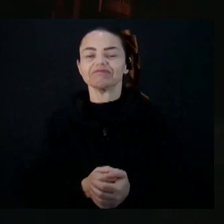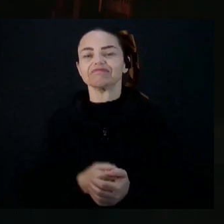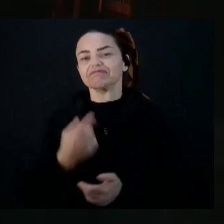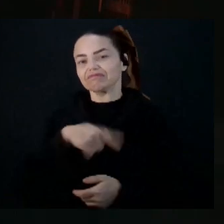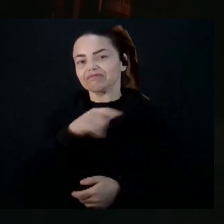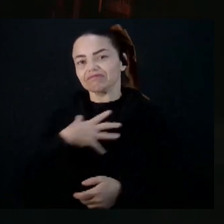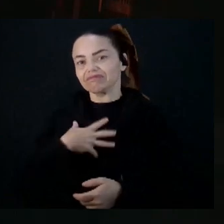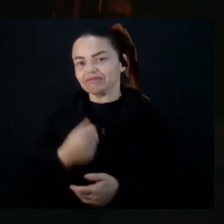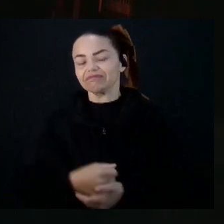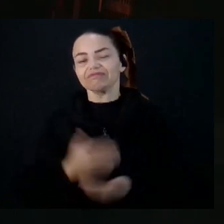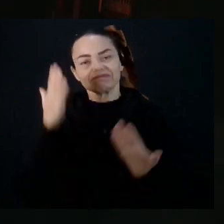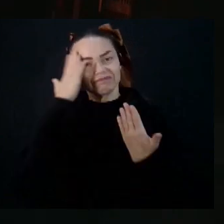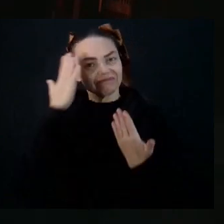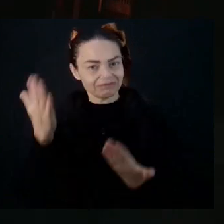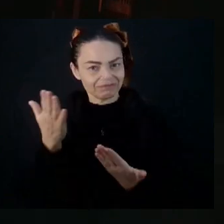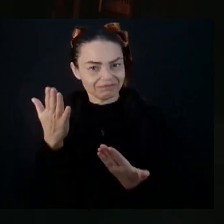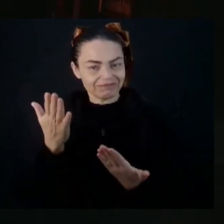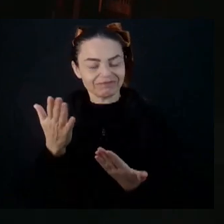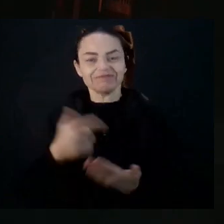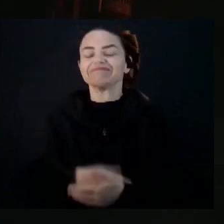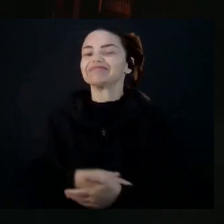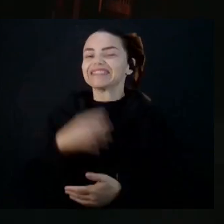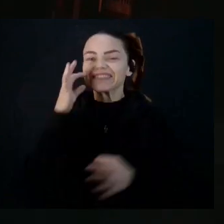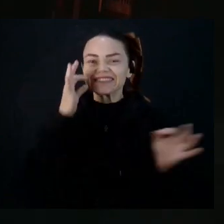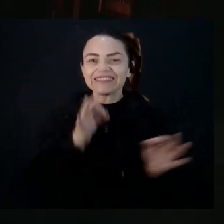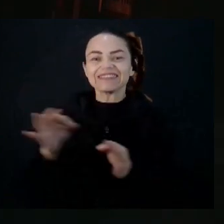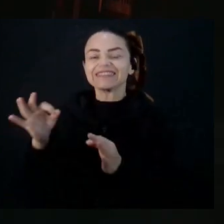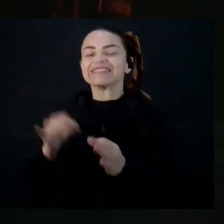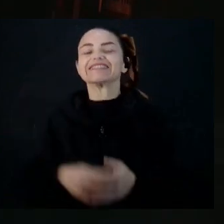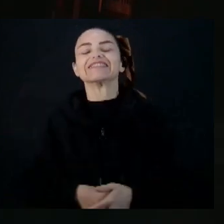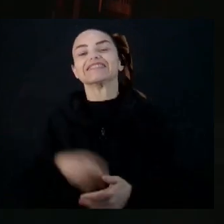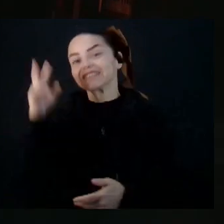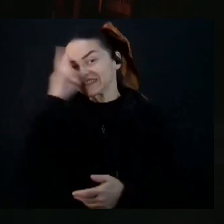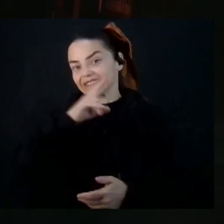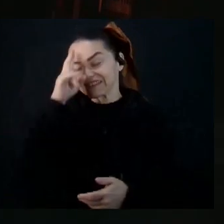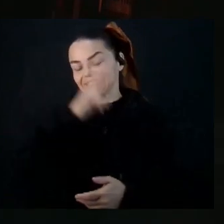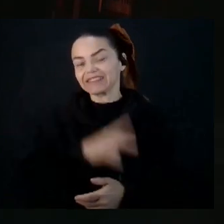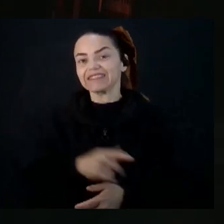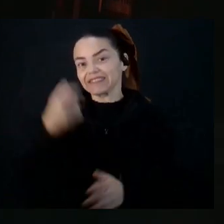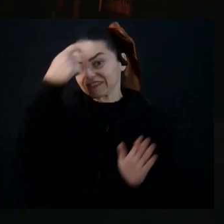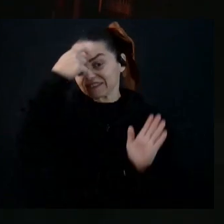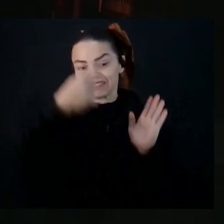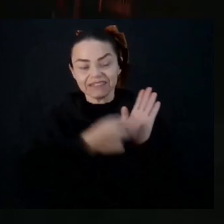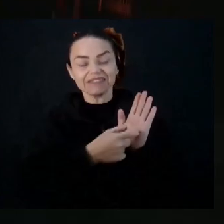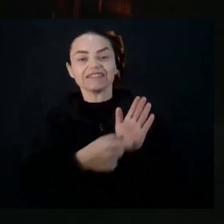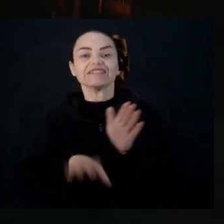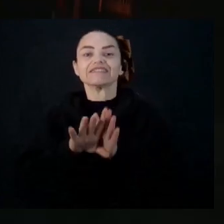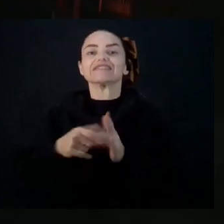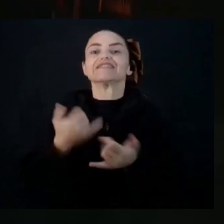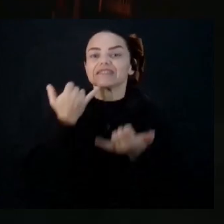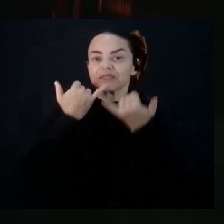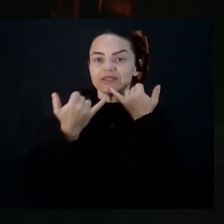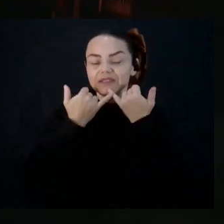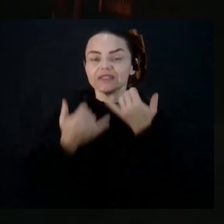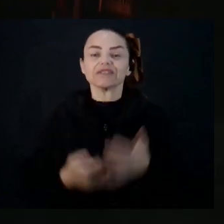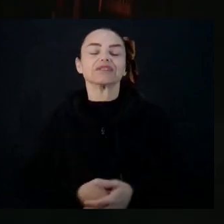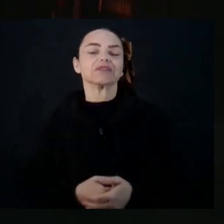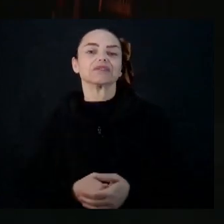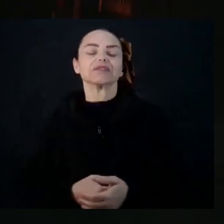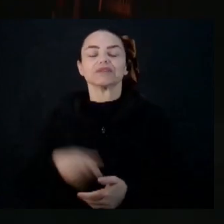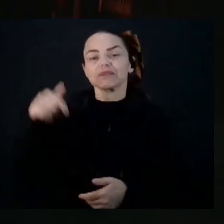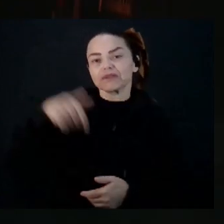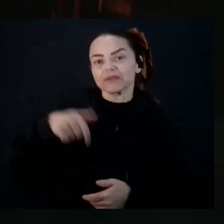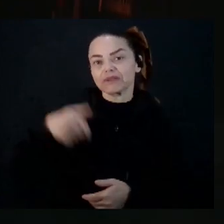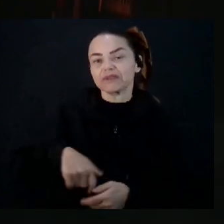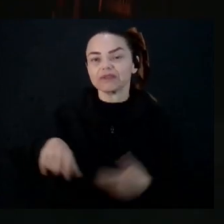Quero agradecer a sua audiência, a sua companhia. Quero lembrar você que a Iria está chegando aí, trazendo informações atualizadas aqui de